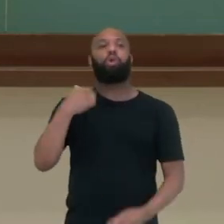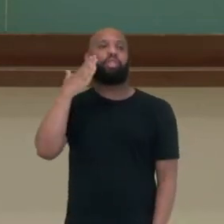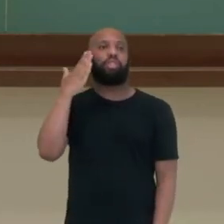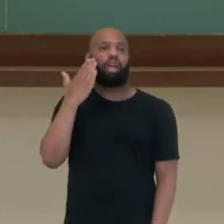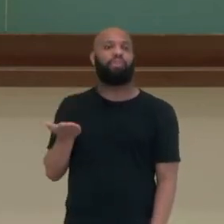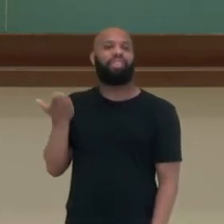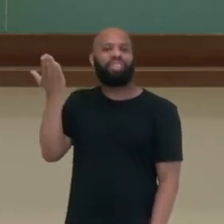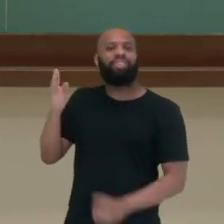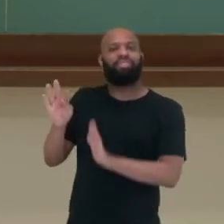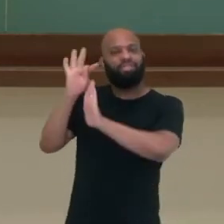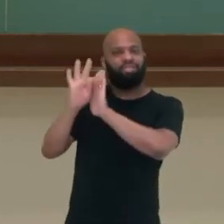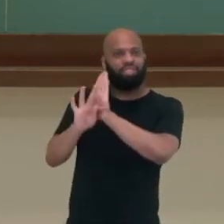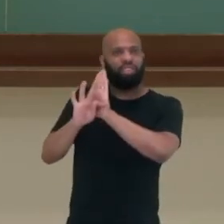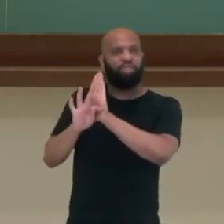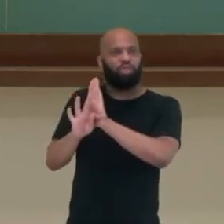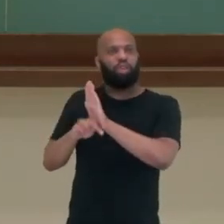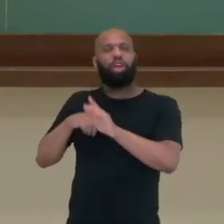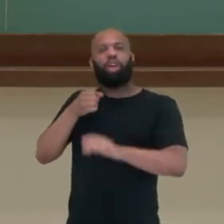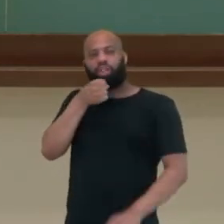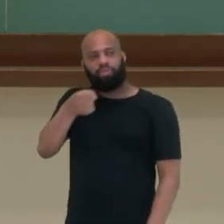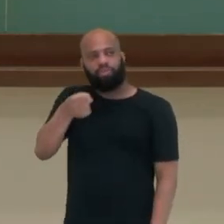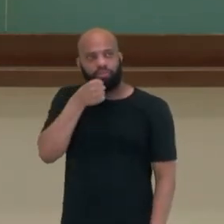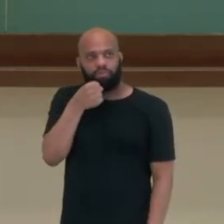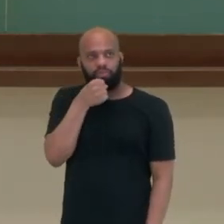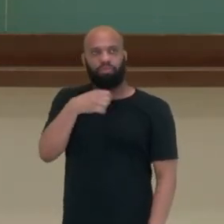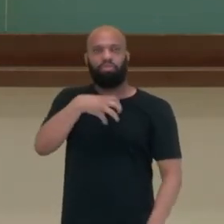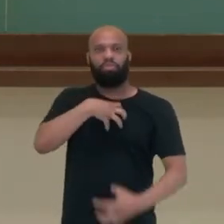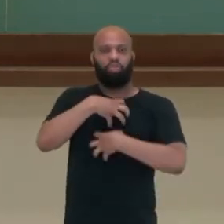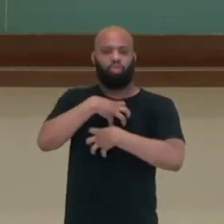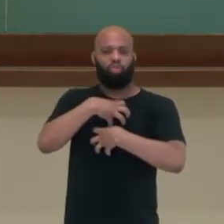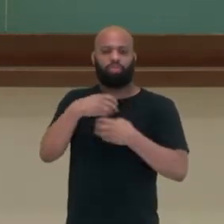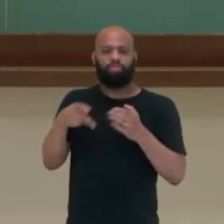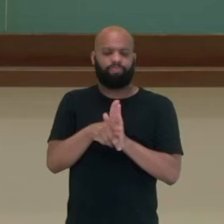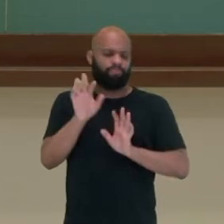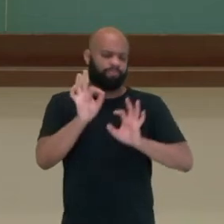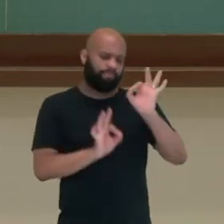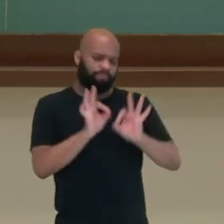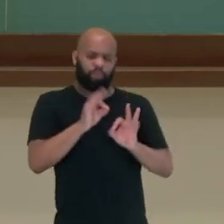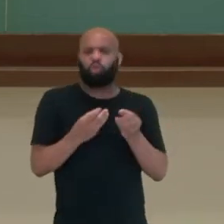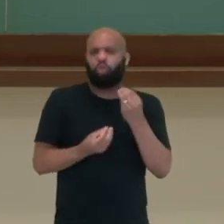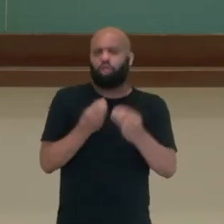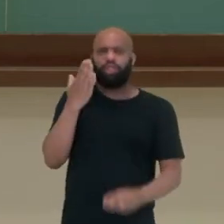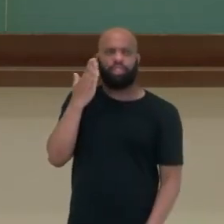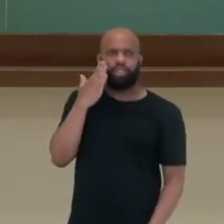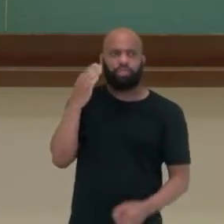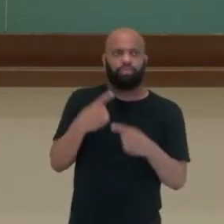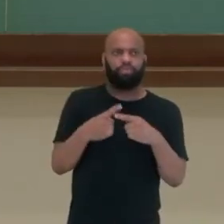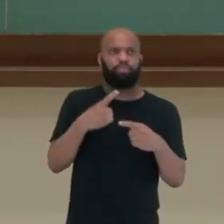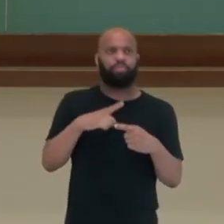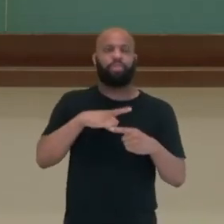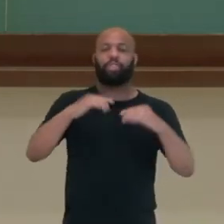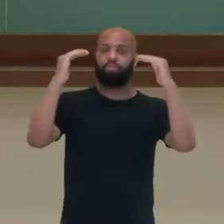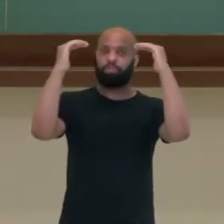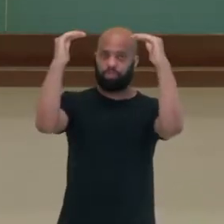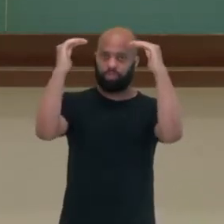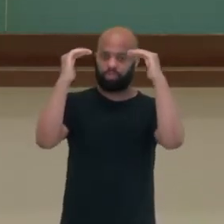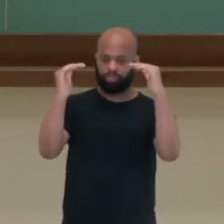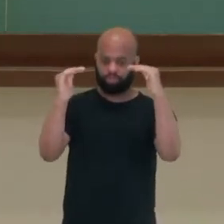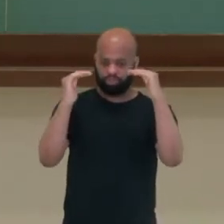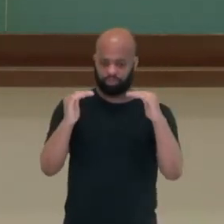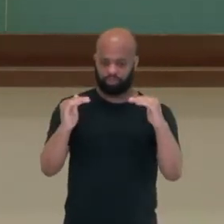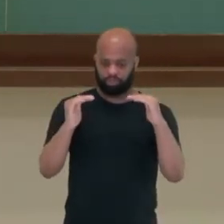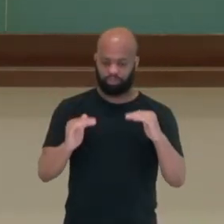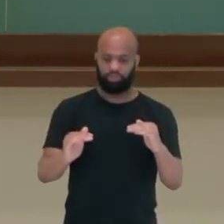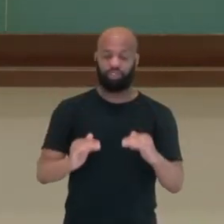esse texto, essa entrevista, ela tem um critério, está organizada? Perceba que há uma sequência